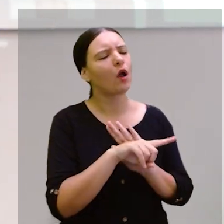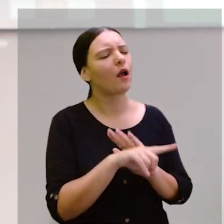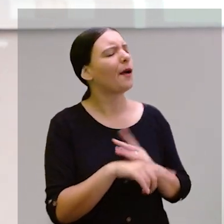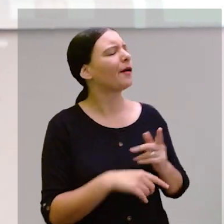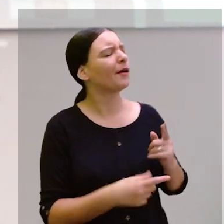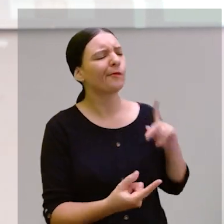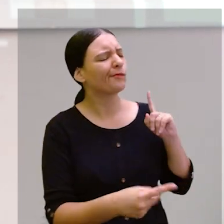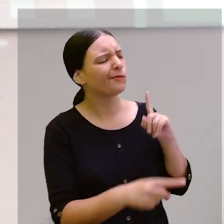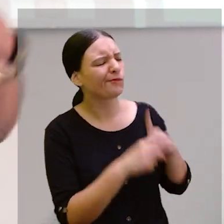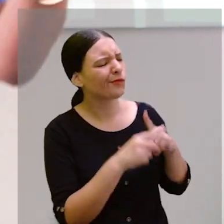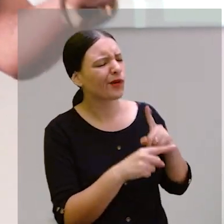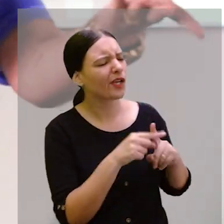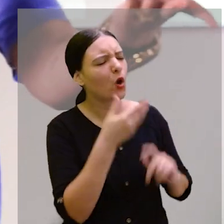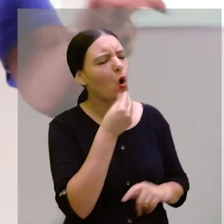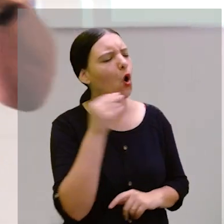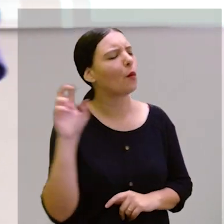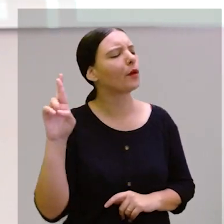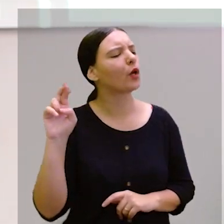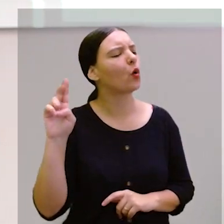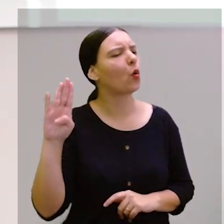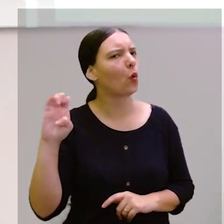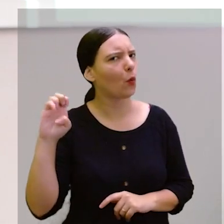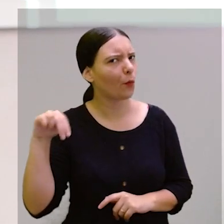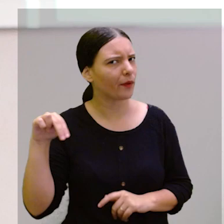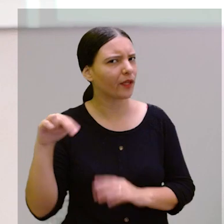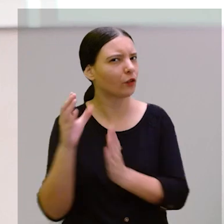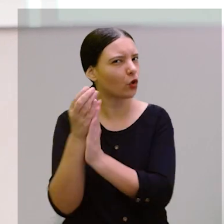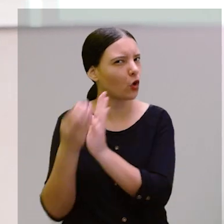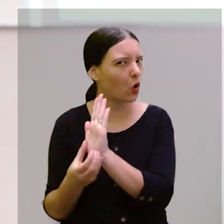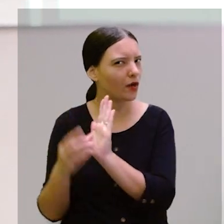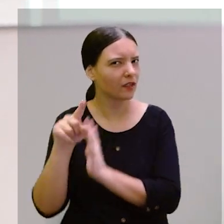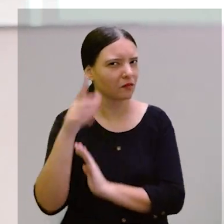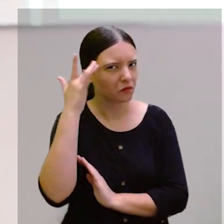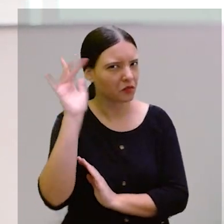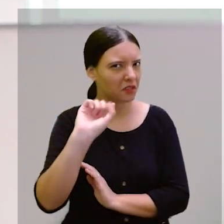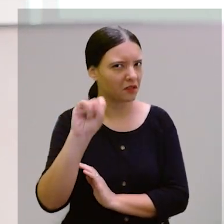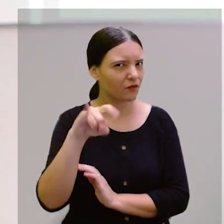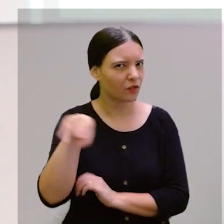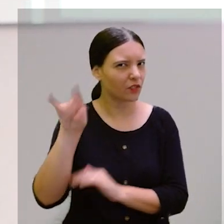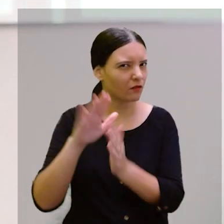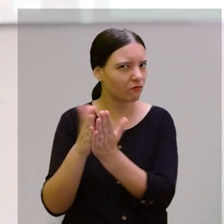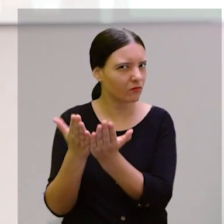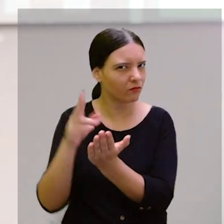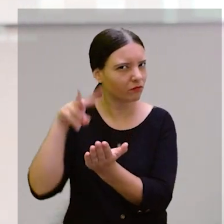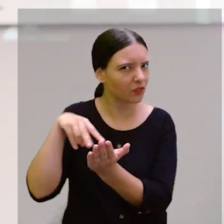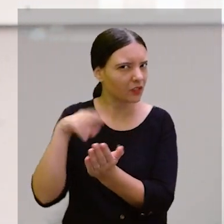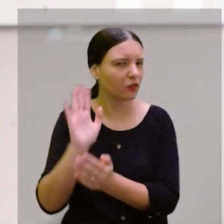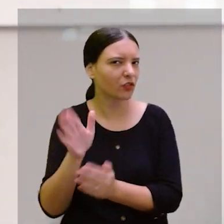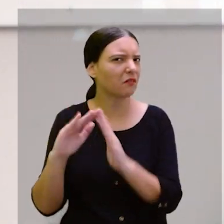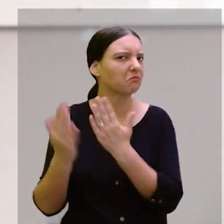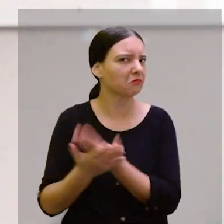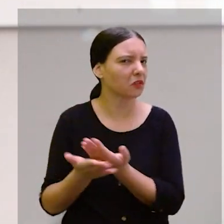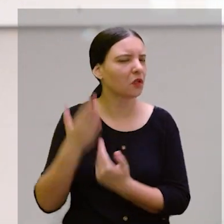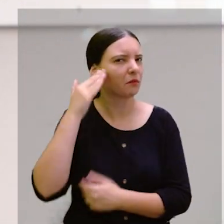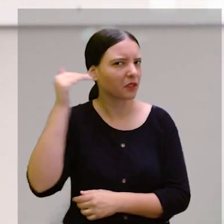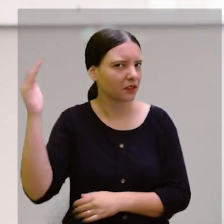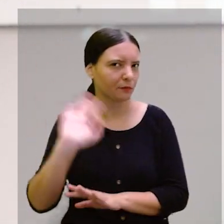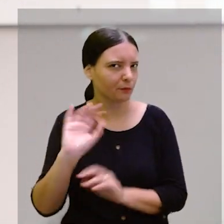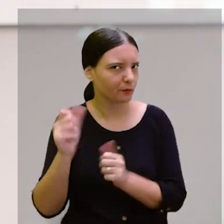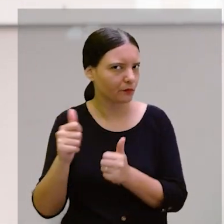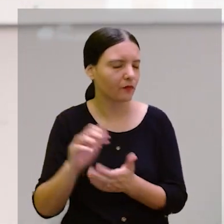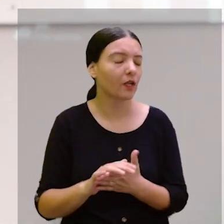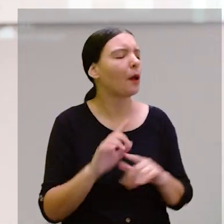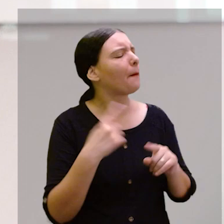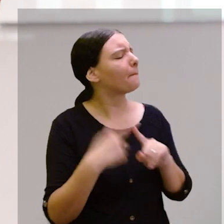por que o Rubem Braga, que é um cronista, talvez vocês já tenham lido algum texto dele na escola, é um dos maiores cronistas brasileiros, por que o